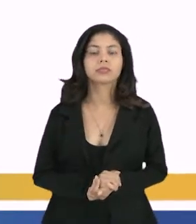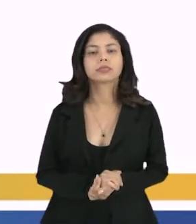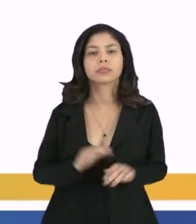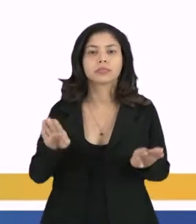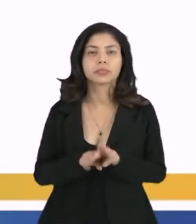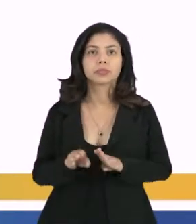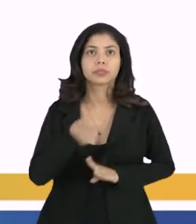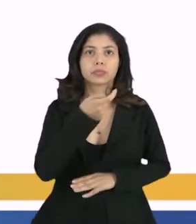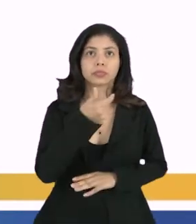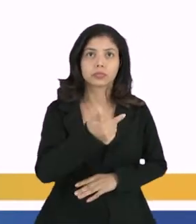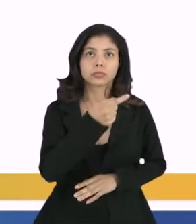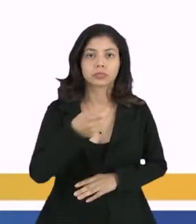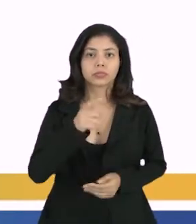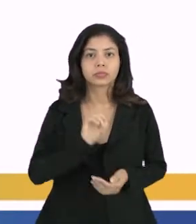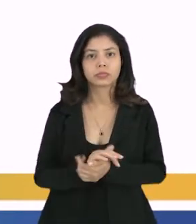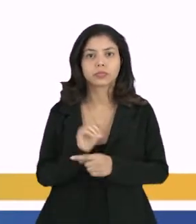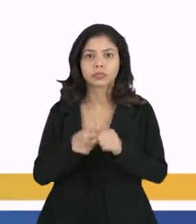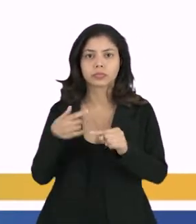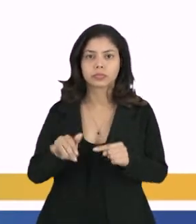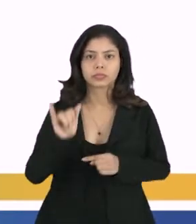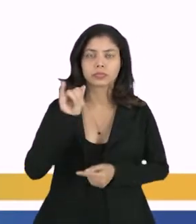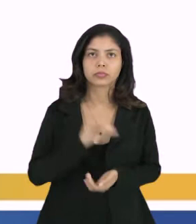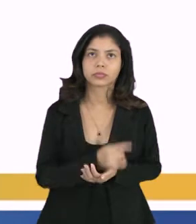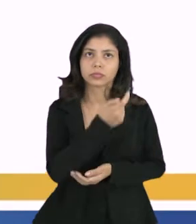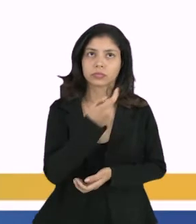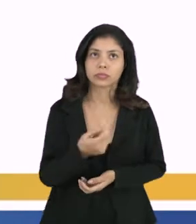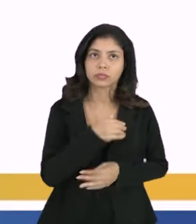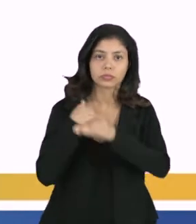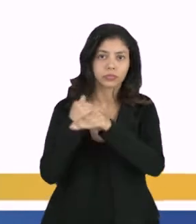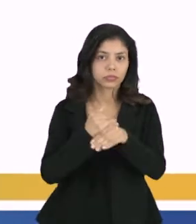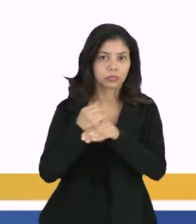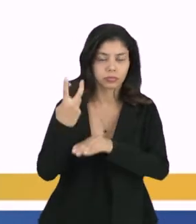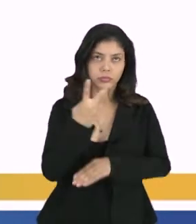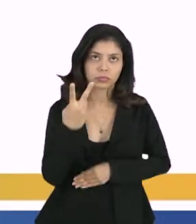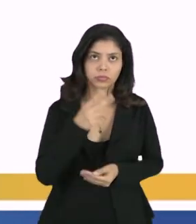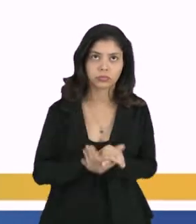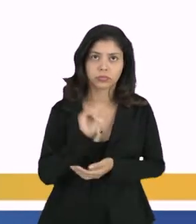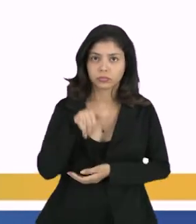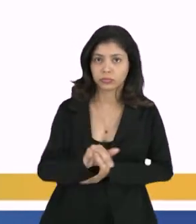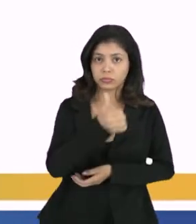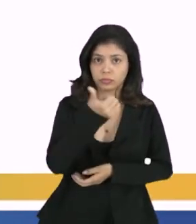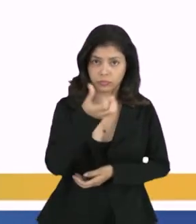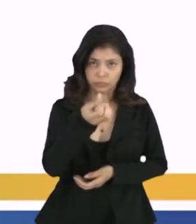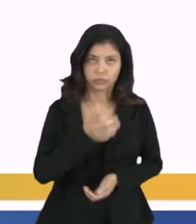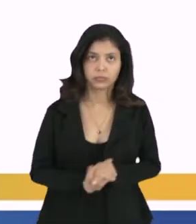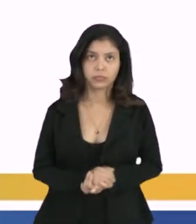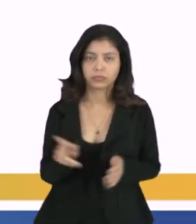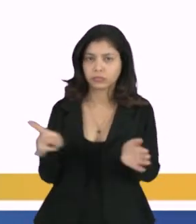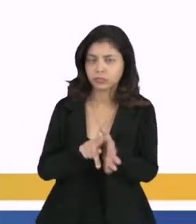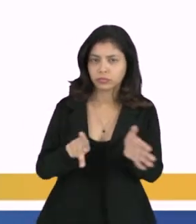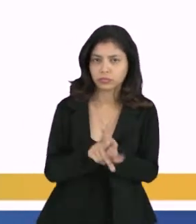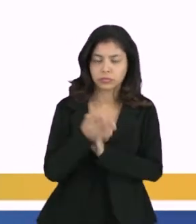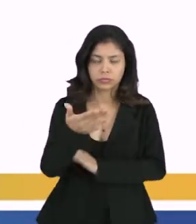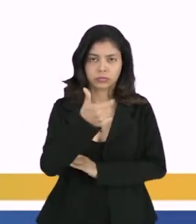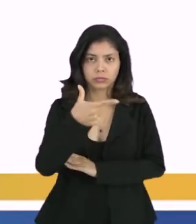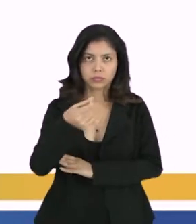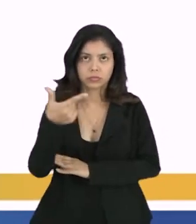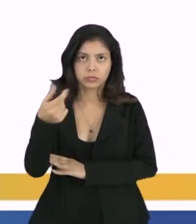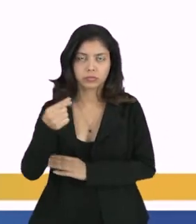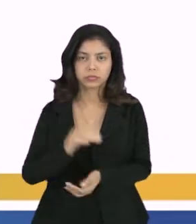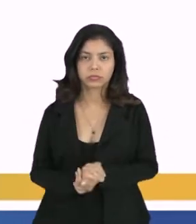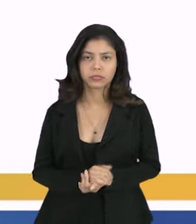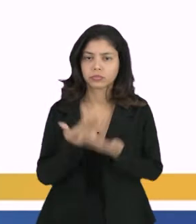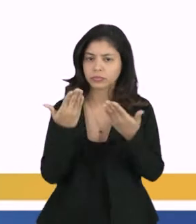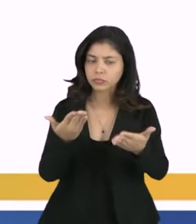que 2x mais y é 20. E quando x é igual a 2 e y é igual a 16, eu obtive 20 igual a 20.